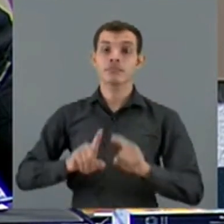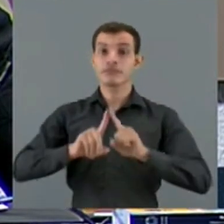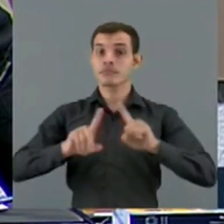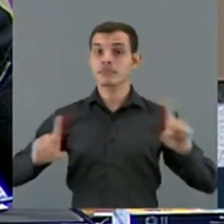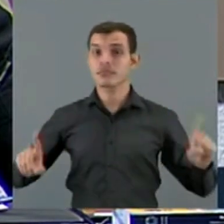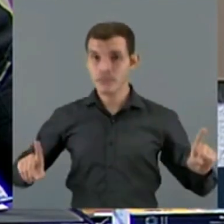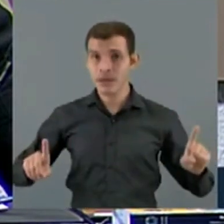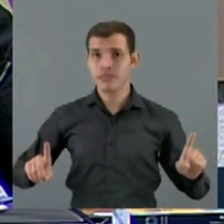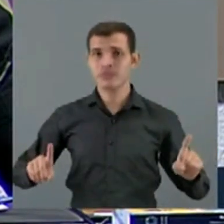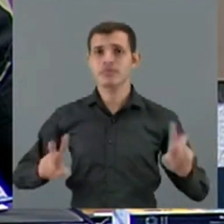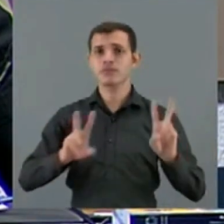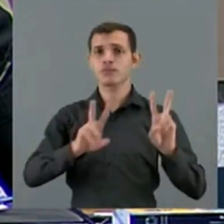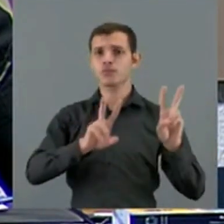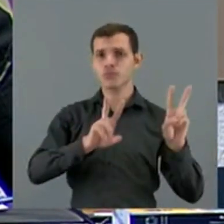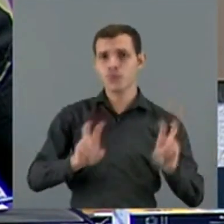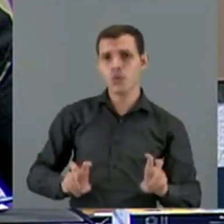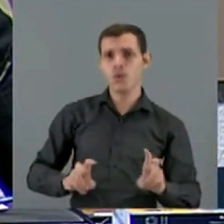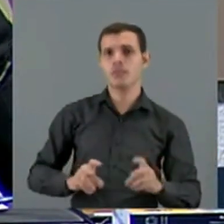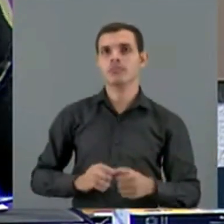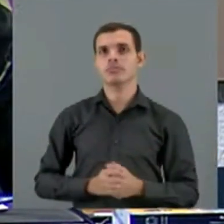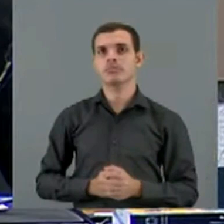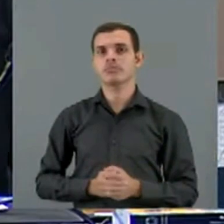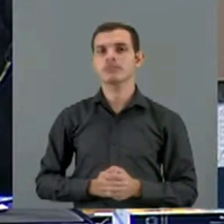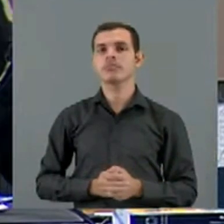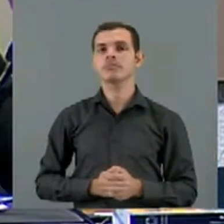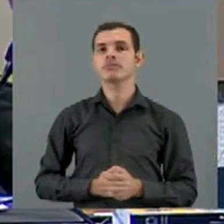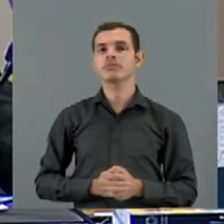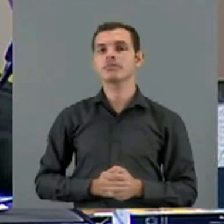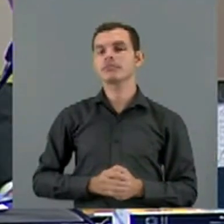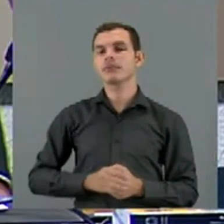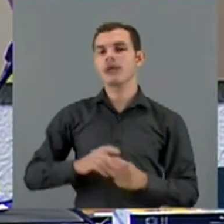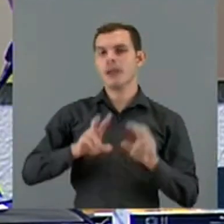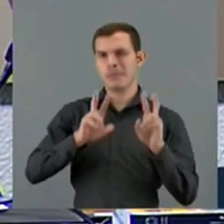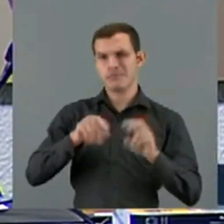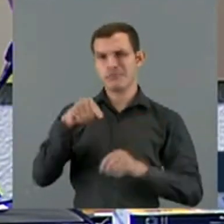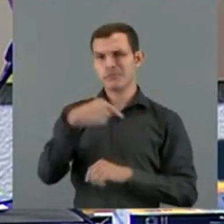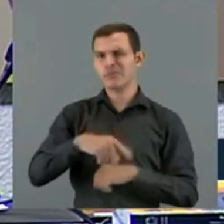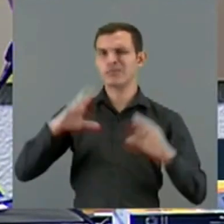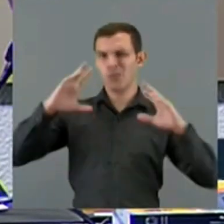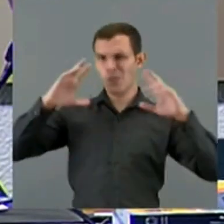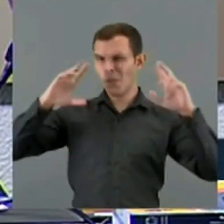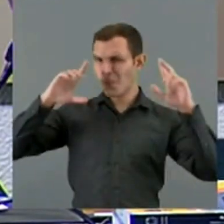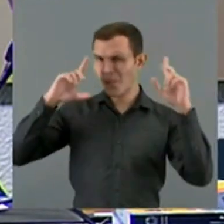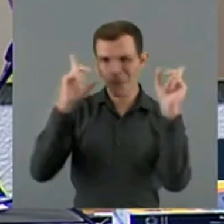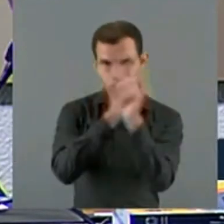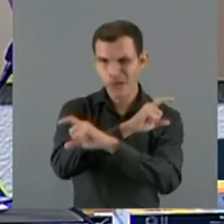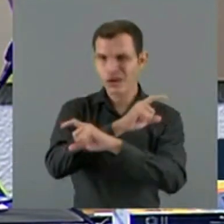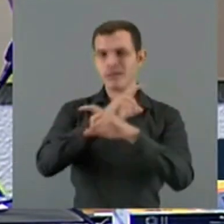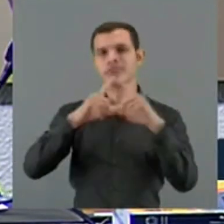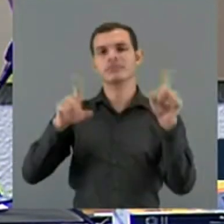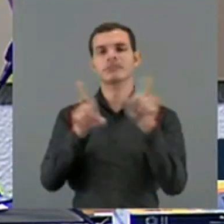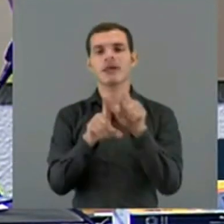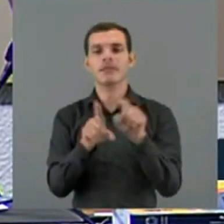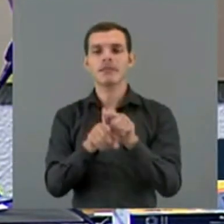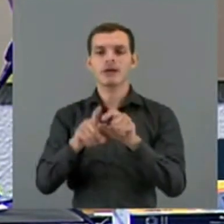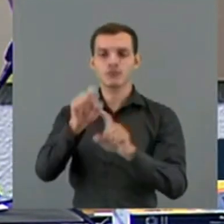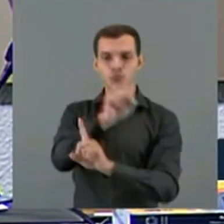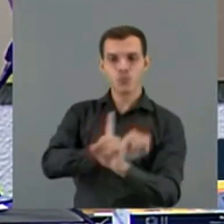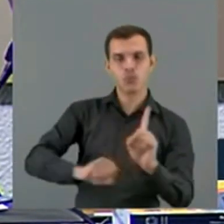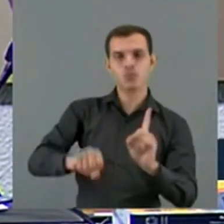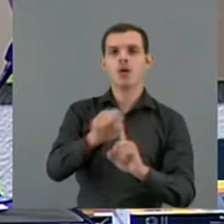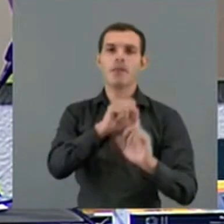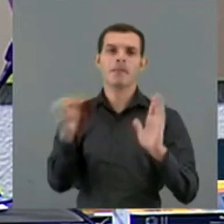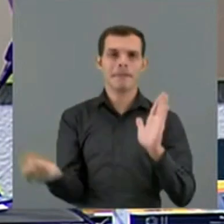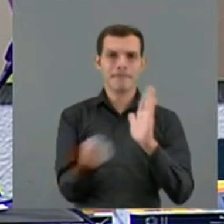Porém, em se tratando de um assunto de alta complexidade e de um enorme impacto social, entendo que